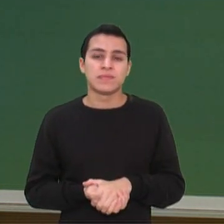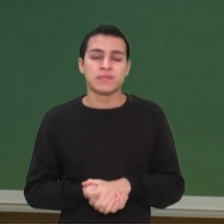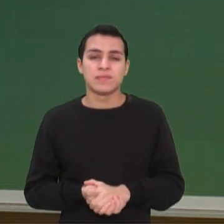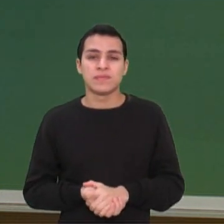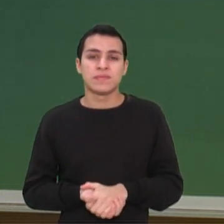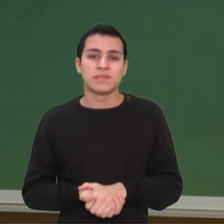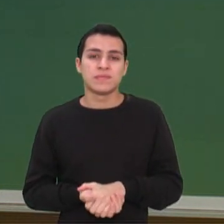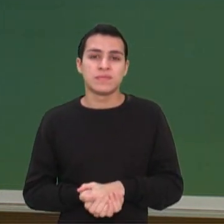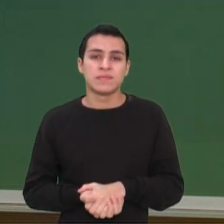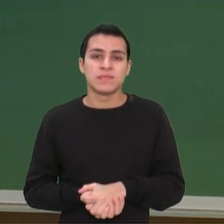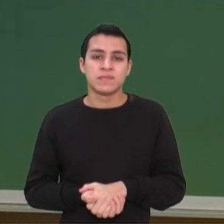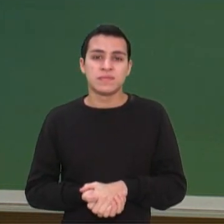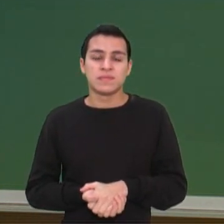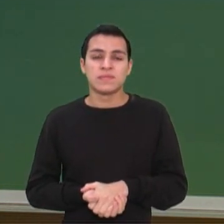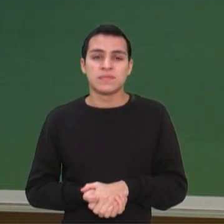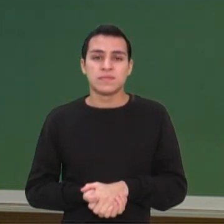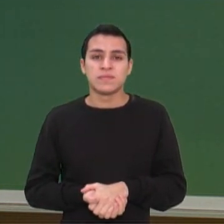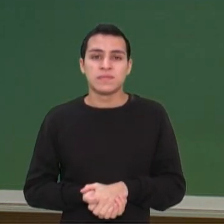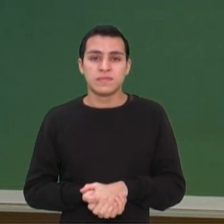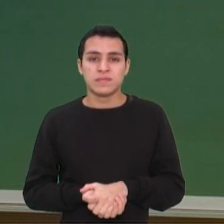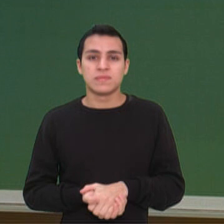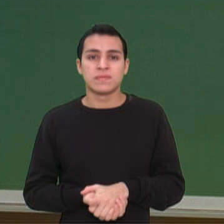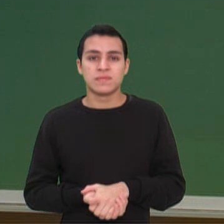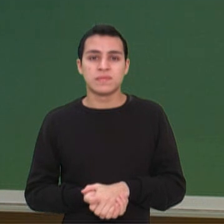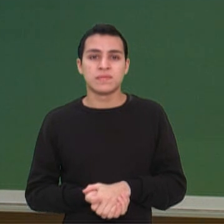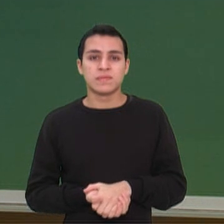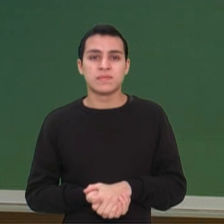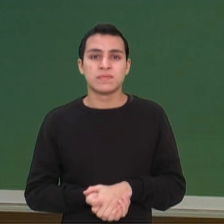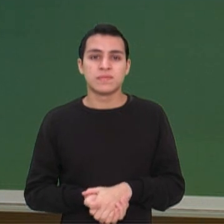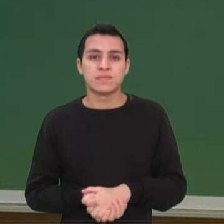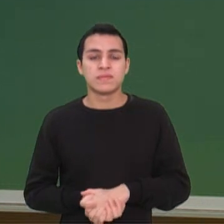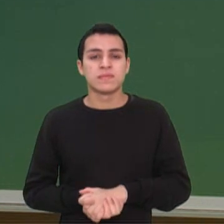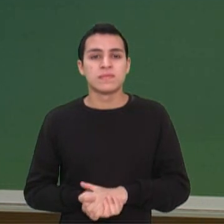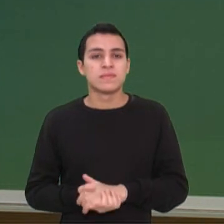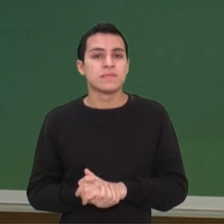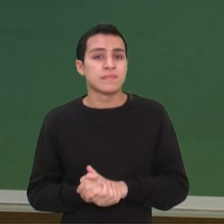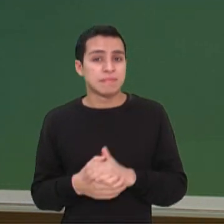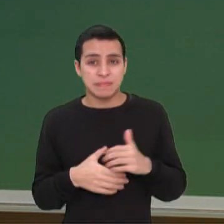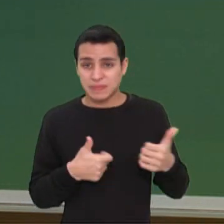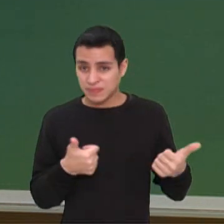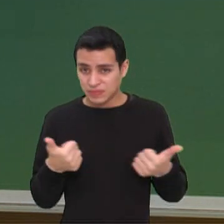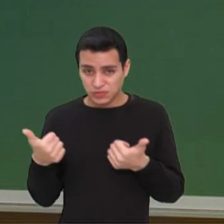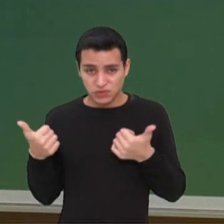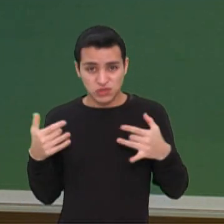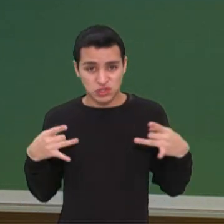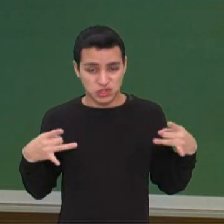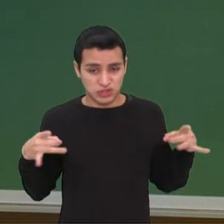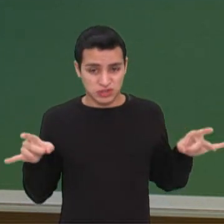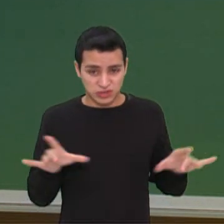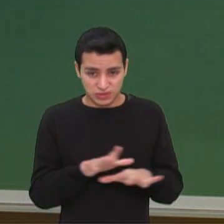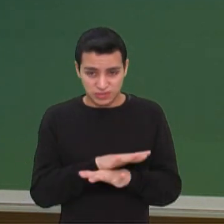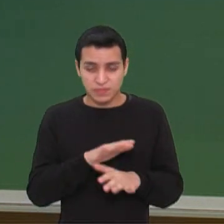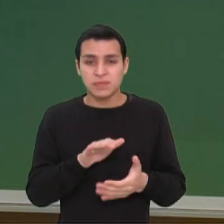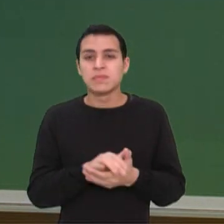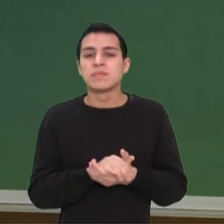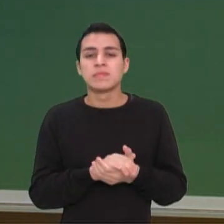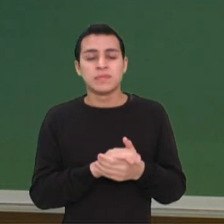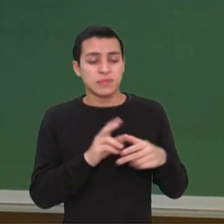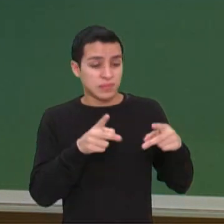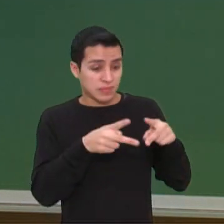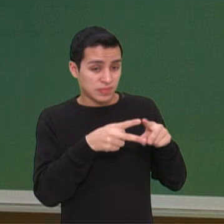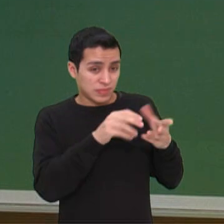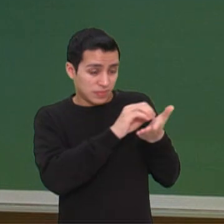bring your umbrella, it might rain later today. Beleza? Temos aqui mais duas